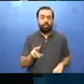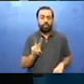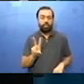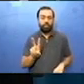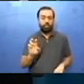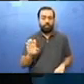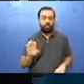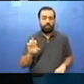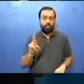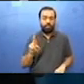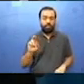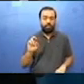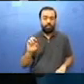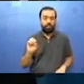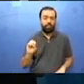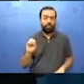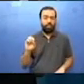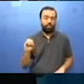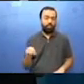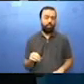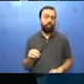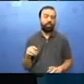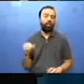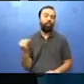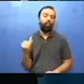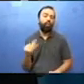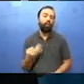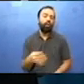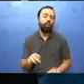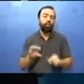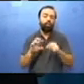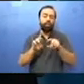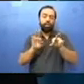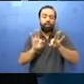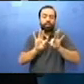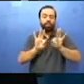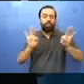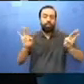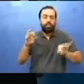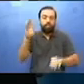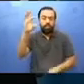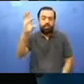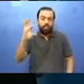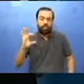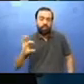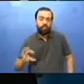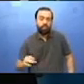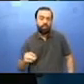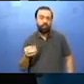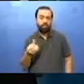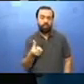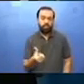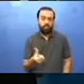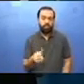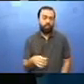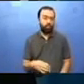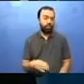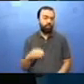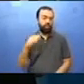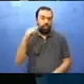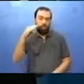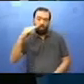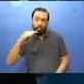4, 5, 6. Acompanharam na casa de vocês, com o livro de vocês? Muito bem. Vocês viram também que entre uma estrofe e outra